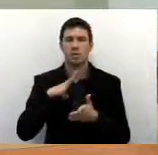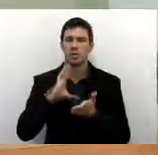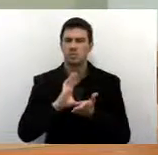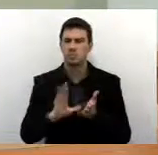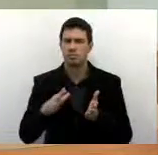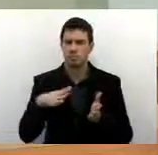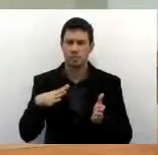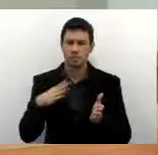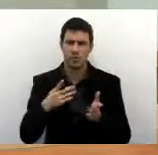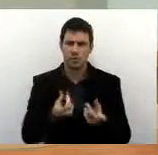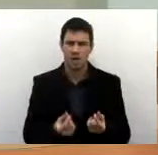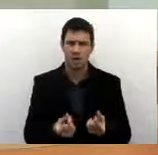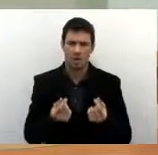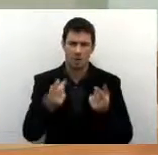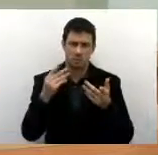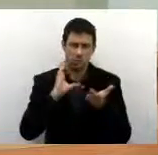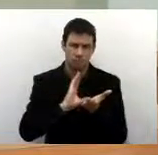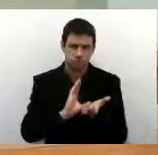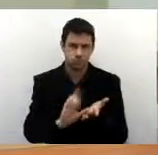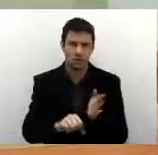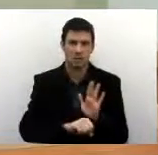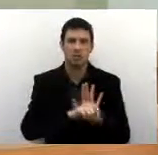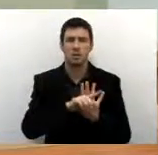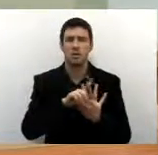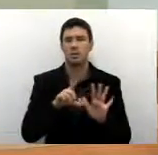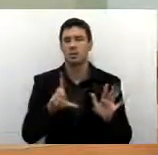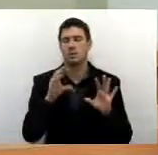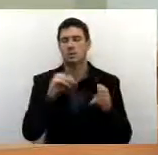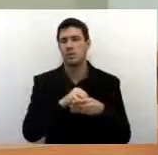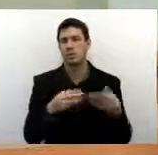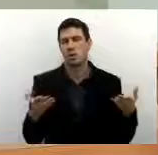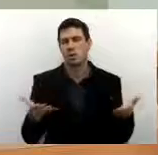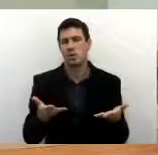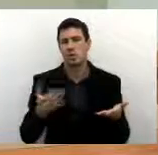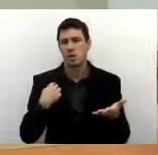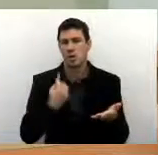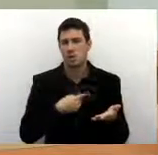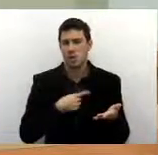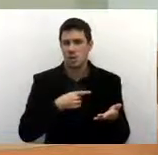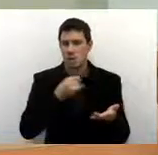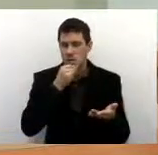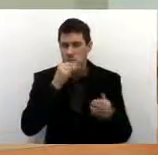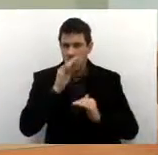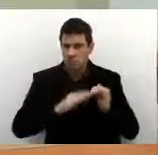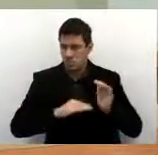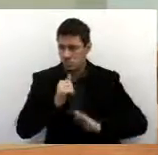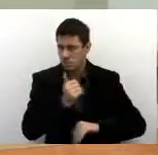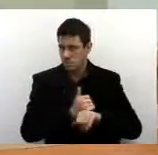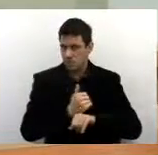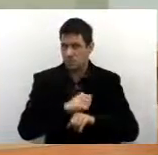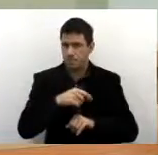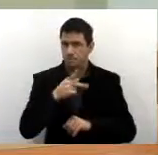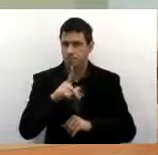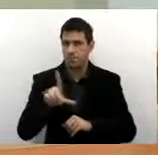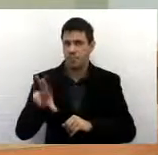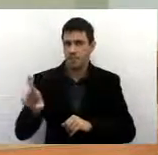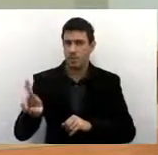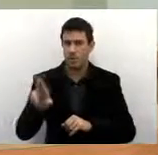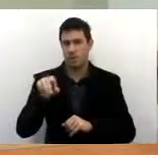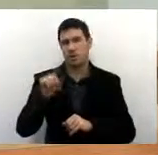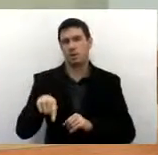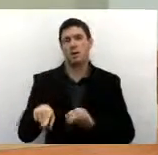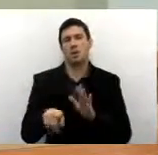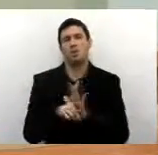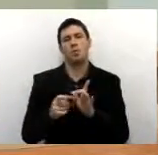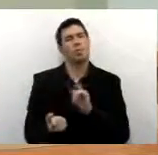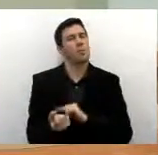de dinheiro, tanto em aumento real que tivemos agora da nossa categoria, quanto em PLR, é um absurdo